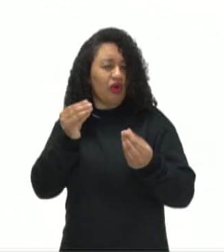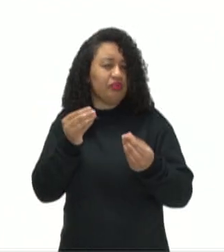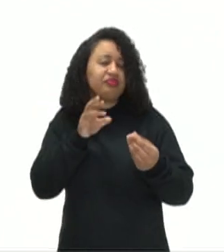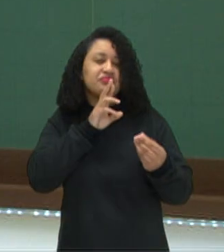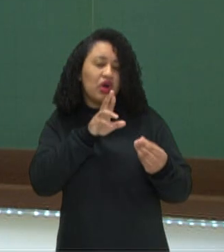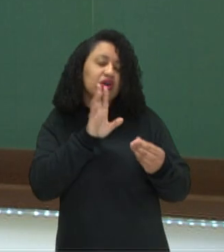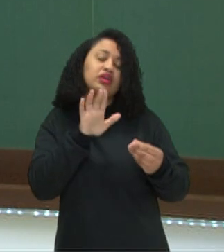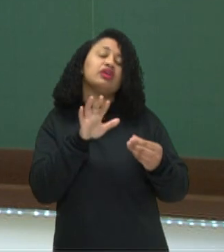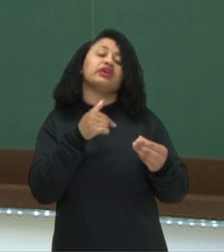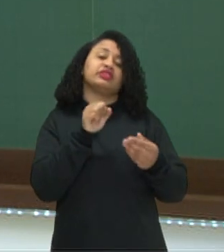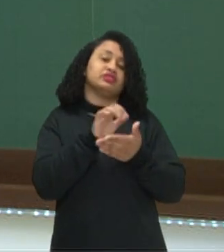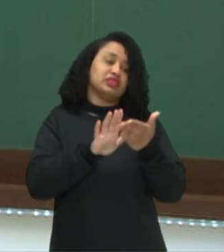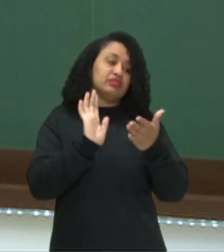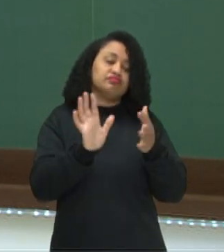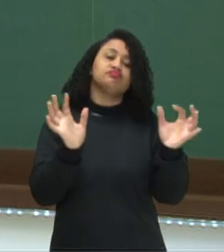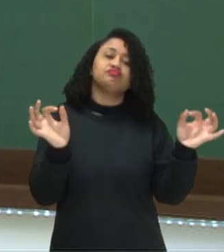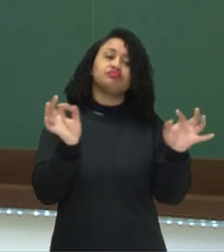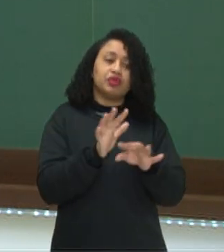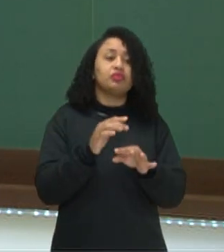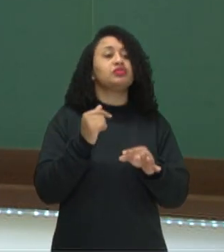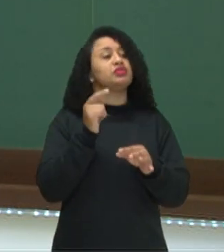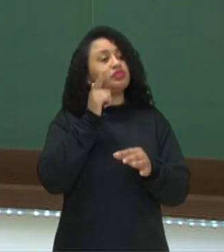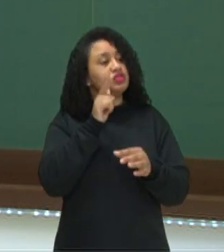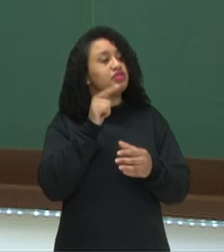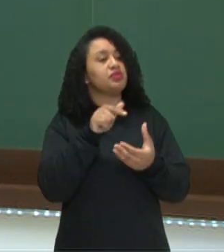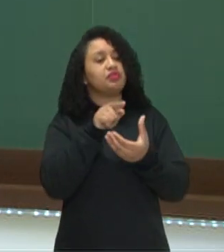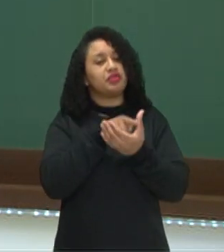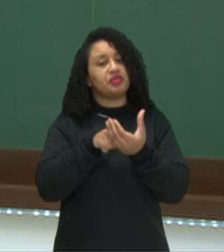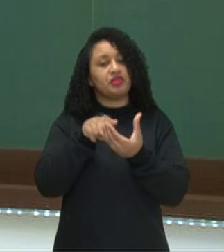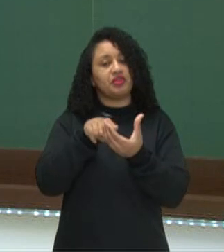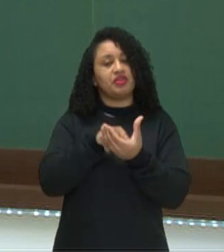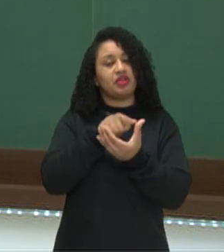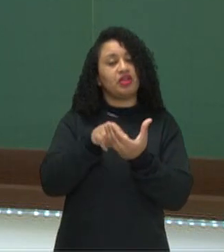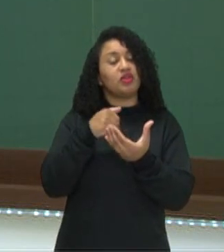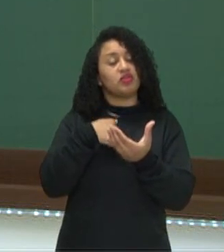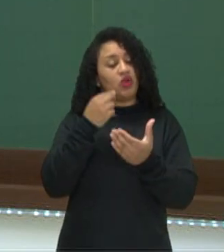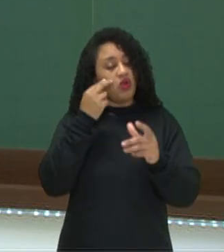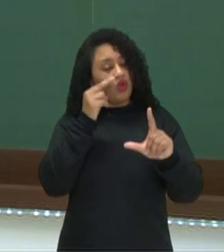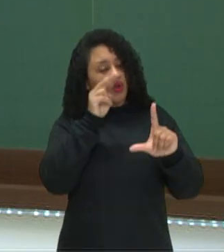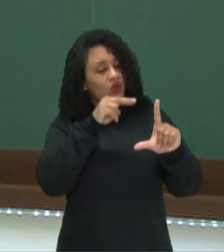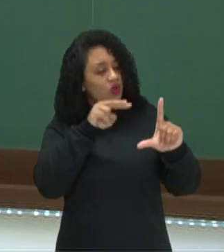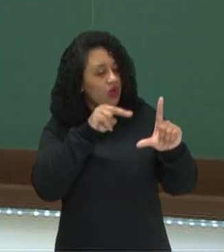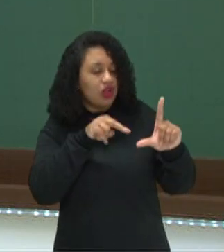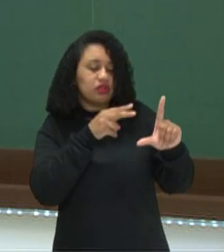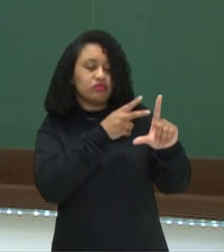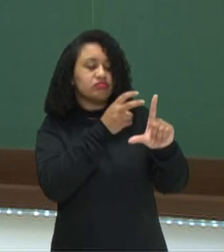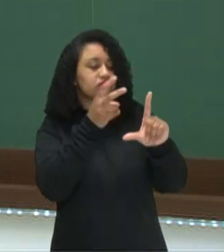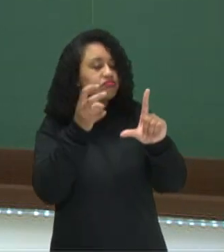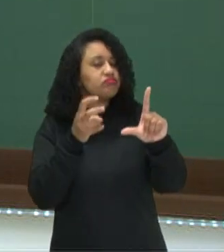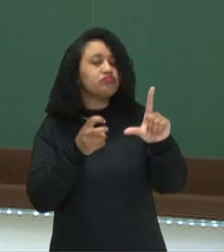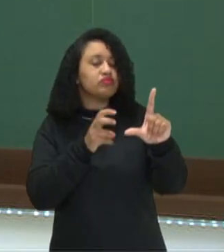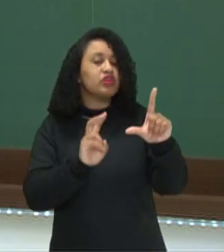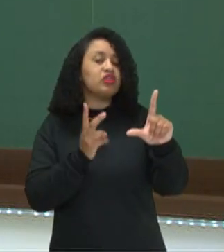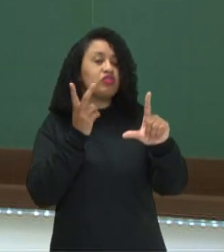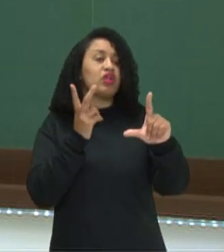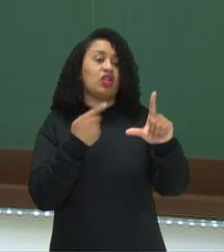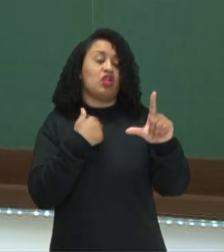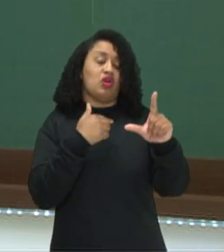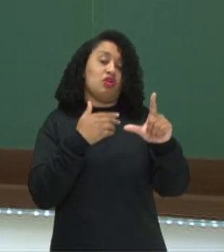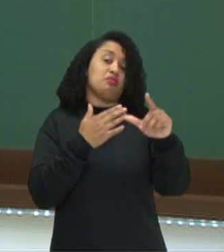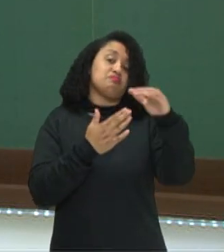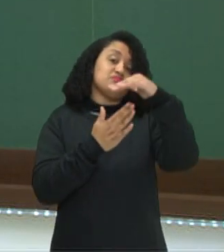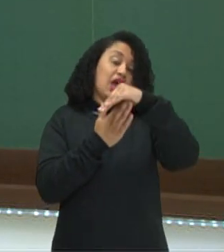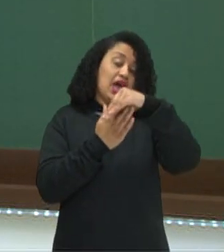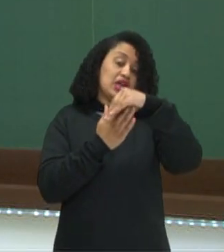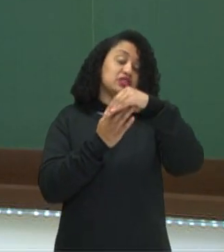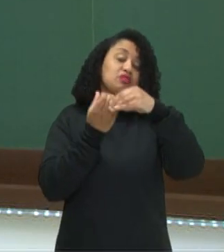resolvido o problema. Temos uma parábola, conseguimos, apenas olhando para ela, identificar o valor de máximo ou de